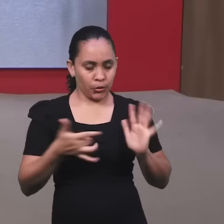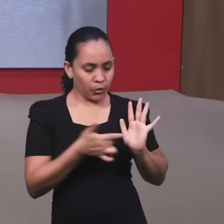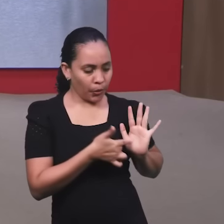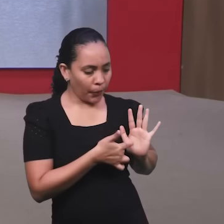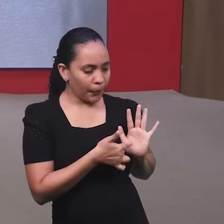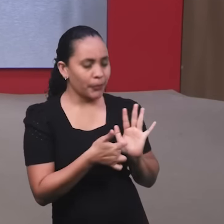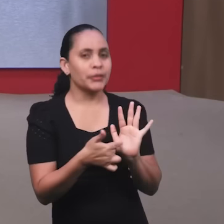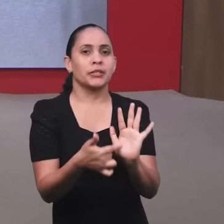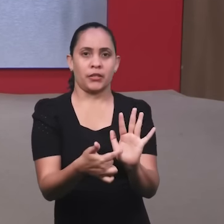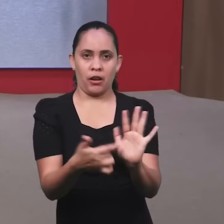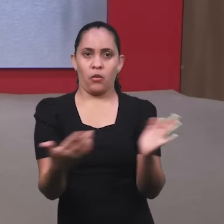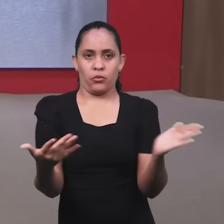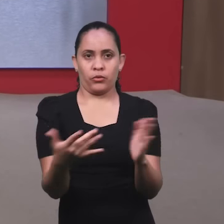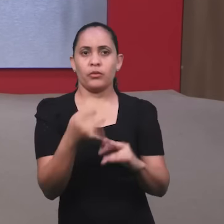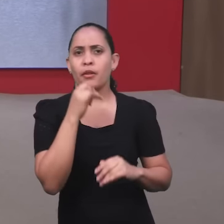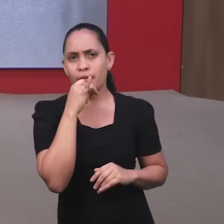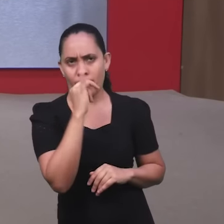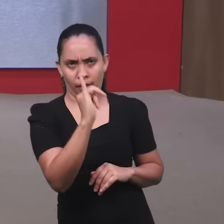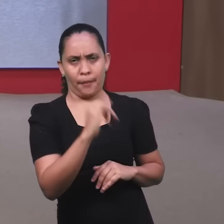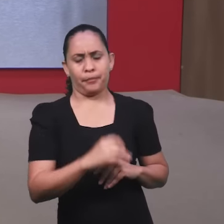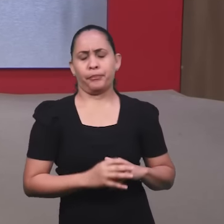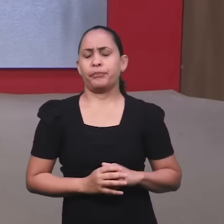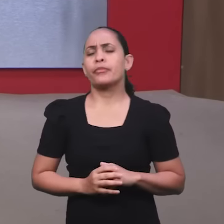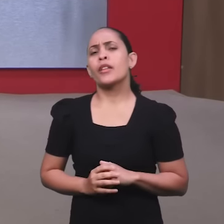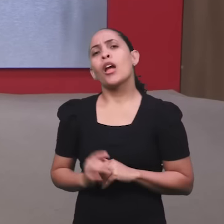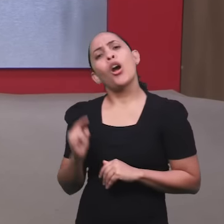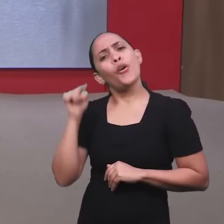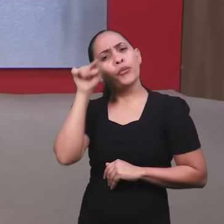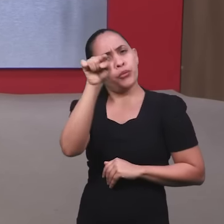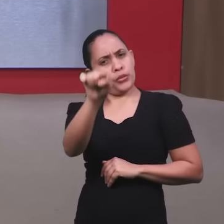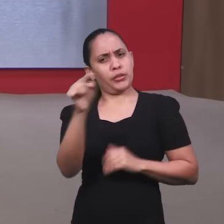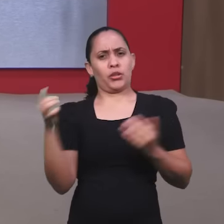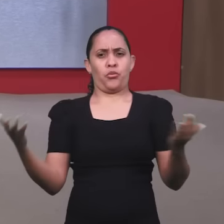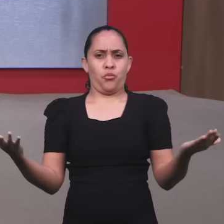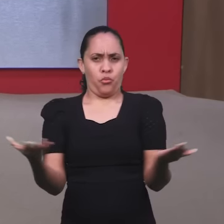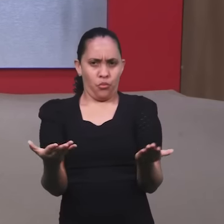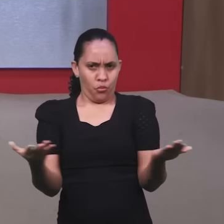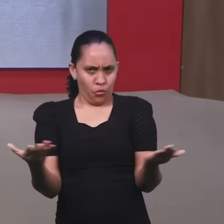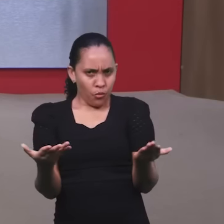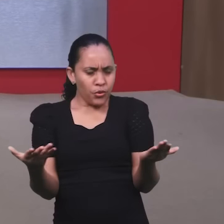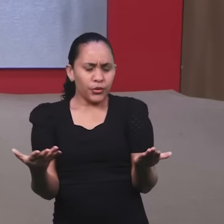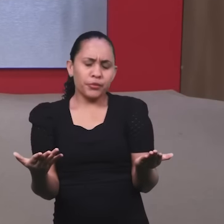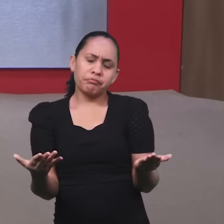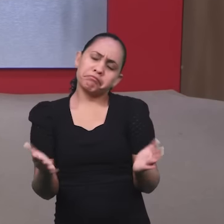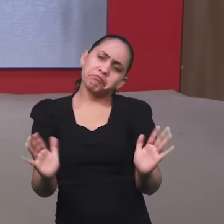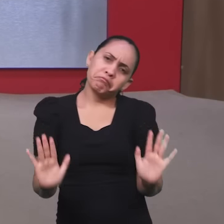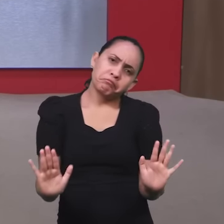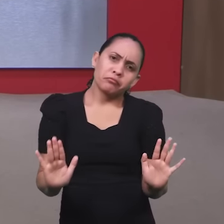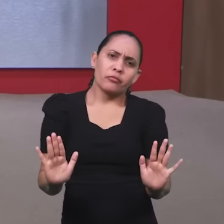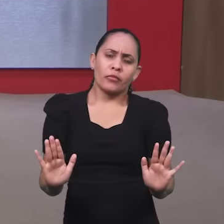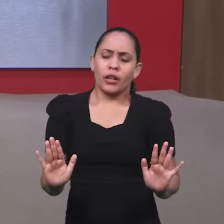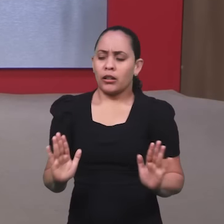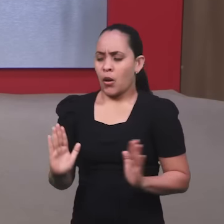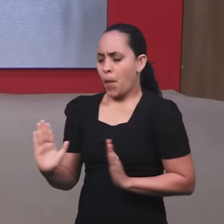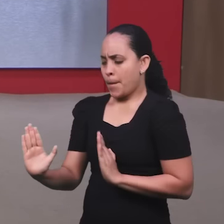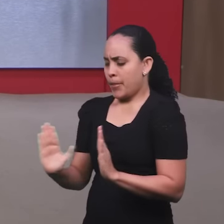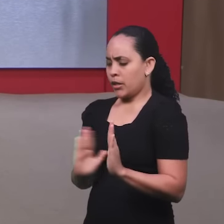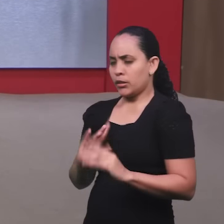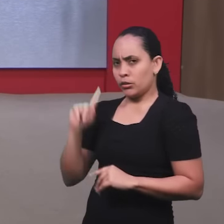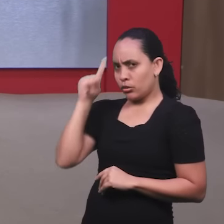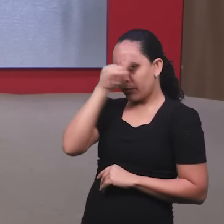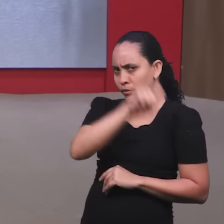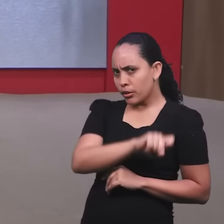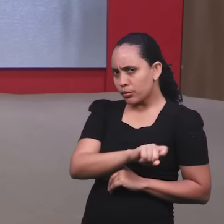até um questionamento. Você está hoje, de alguma forma, no vale da sombra da